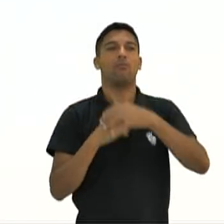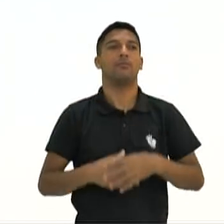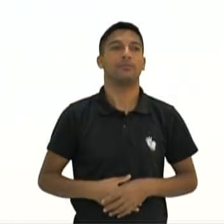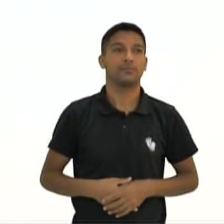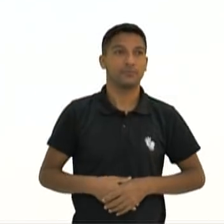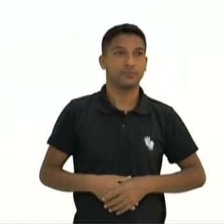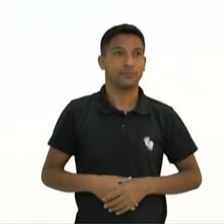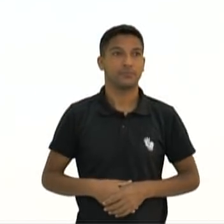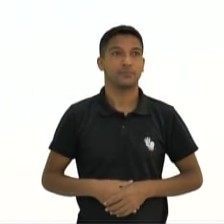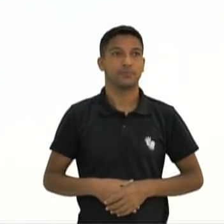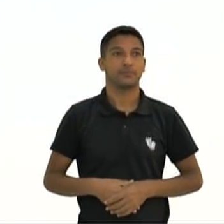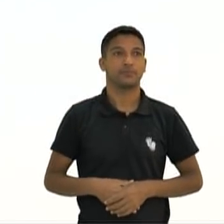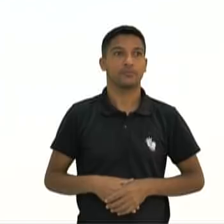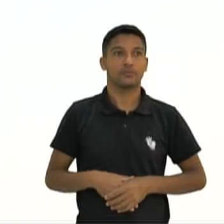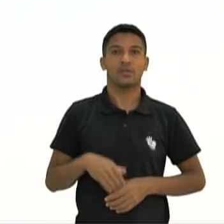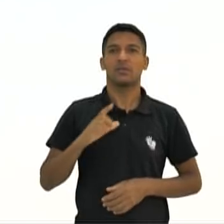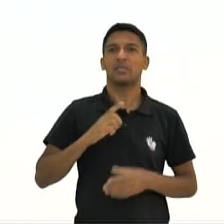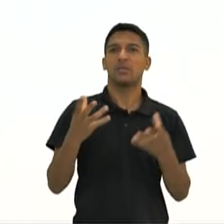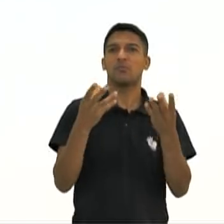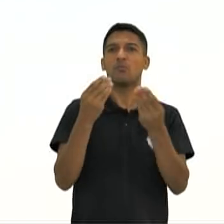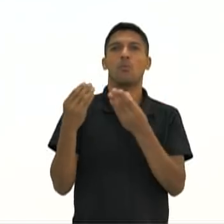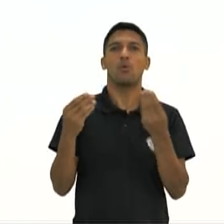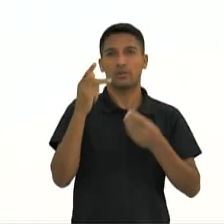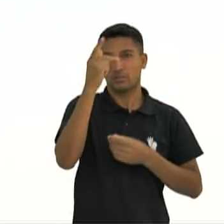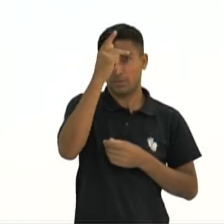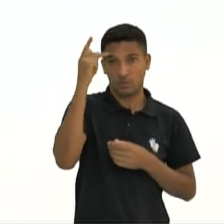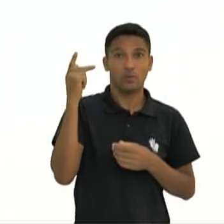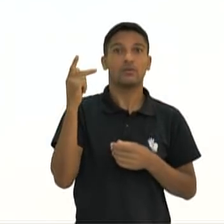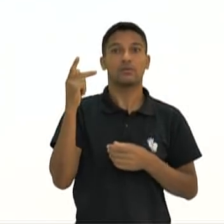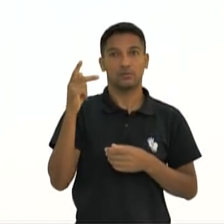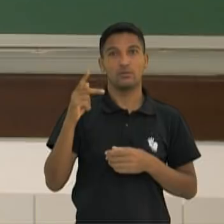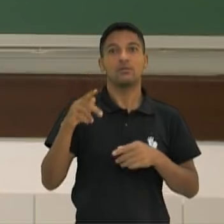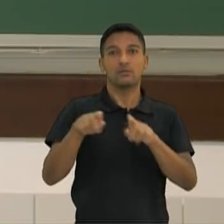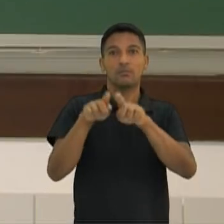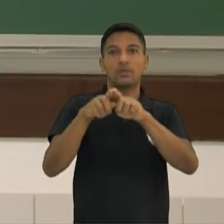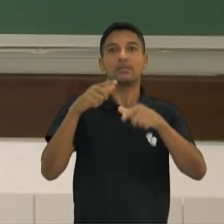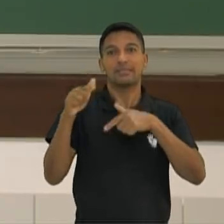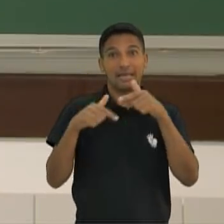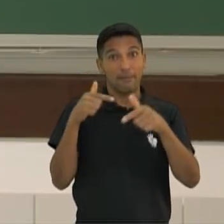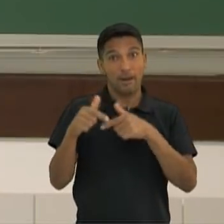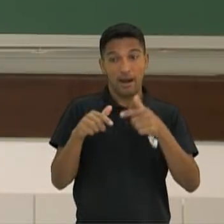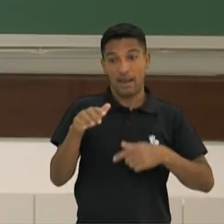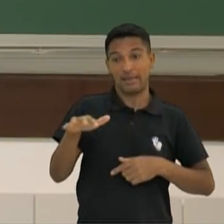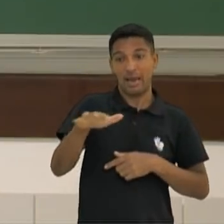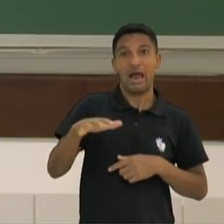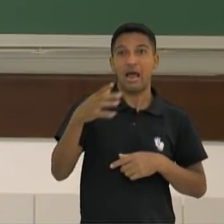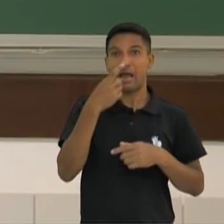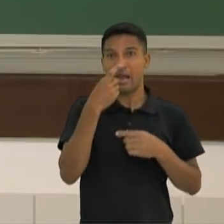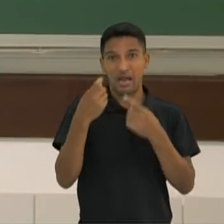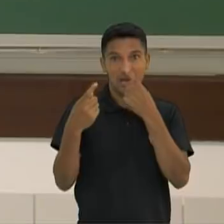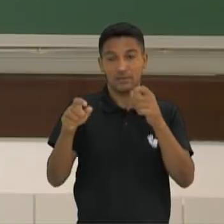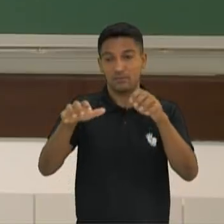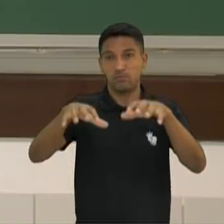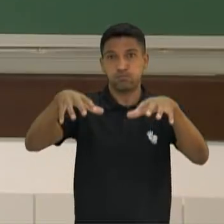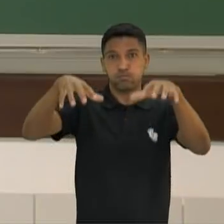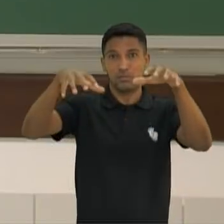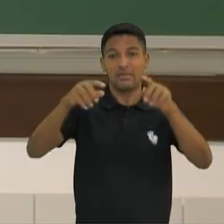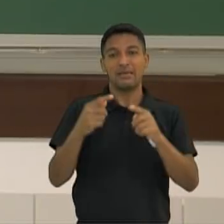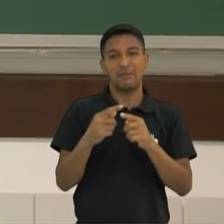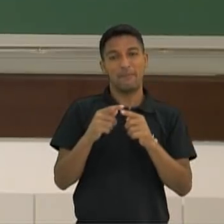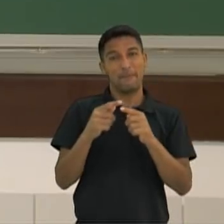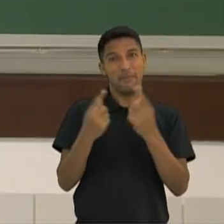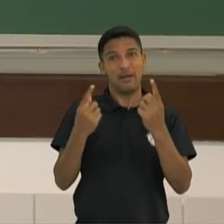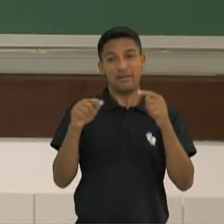Nós temos muitas pessoas trabalhando com lixo, mas como é numa área inadequada, por mais que tenhamos